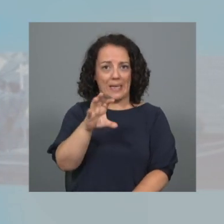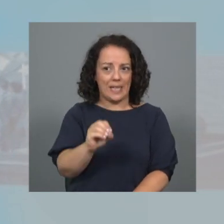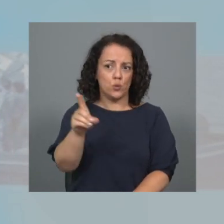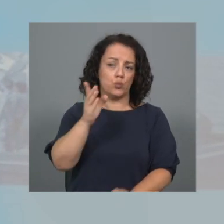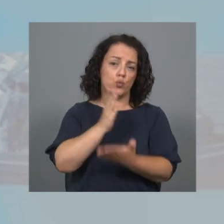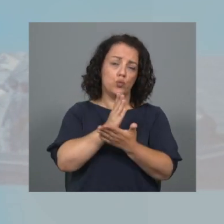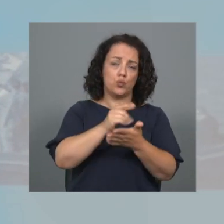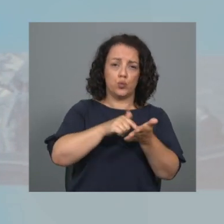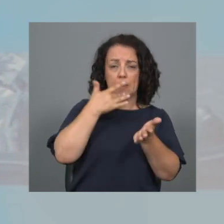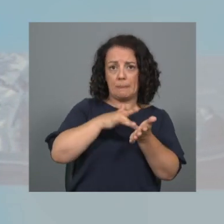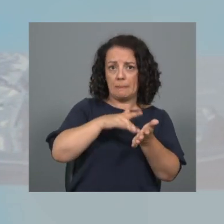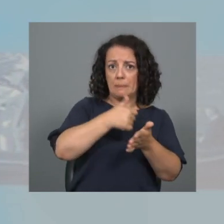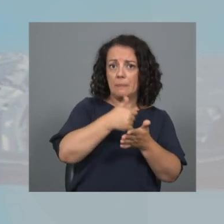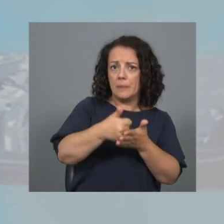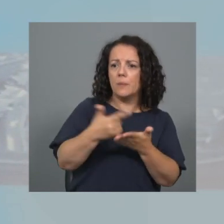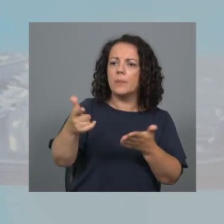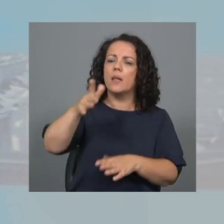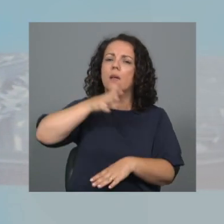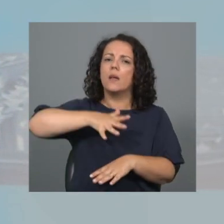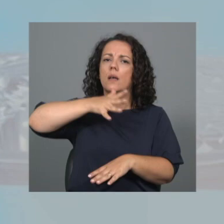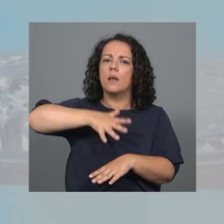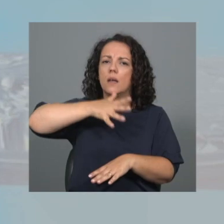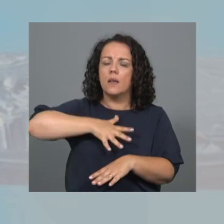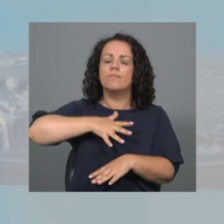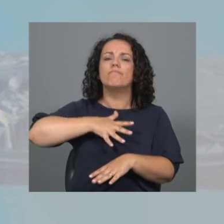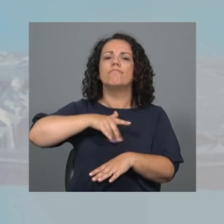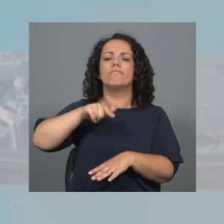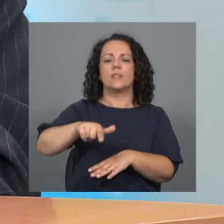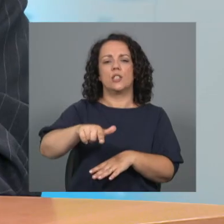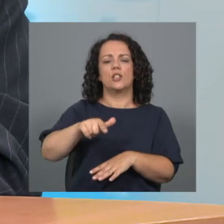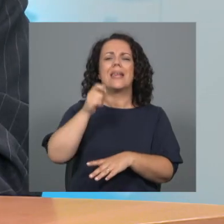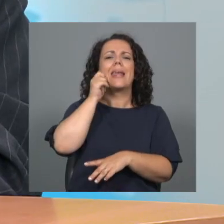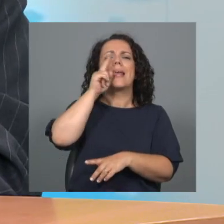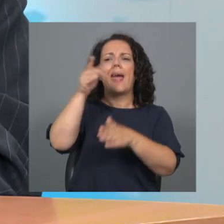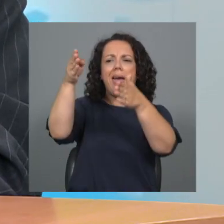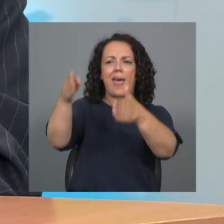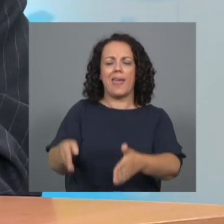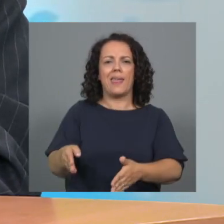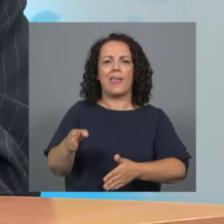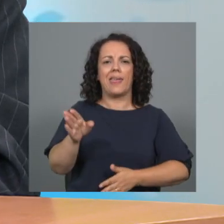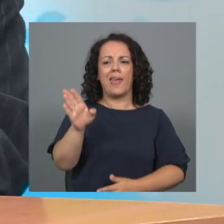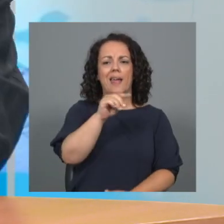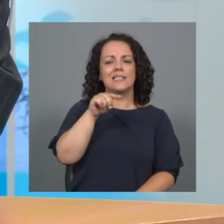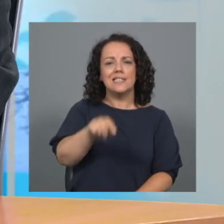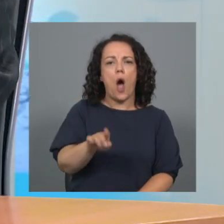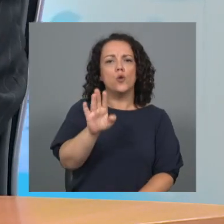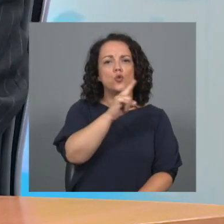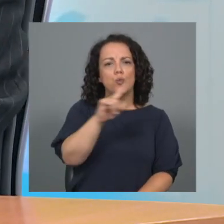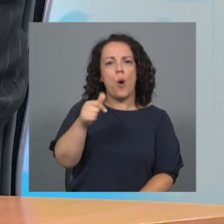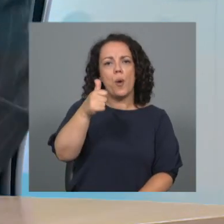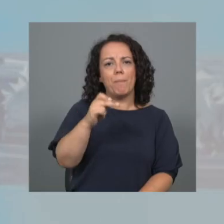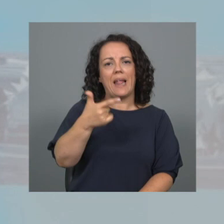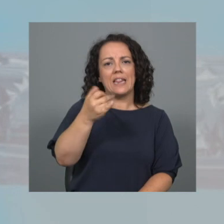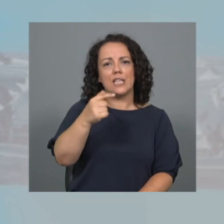Bíblia, para nos falar deste santo, de São João Batista. Quem foi o santo que